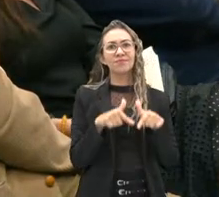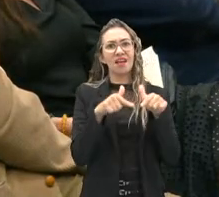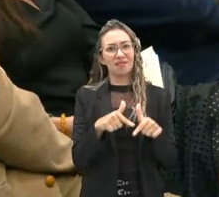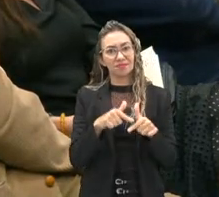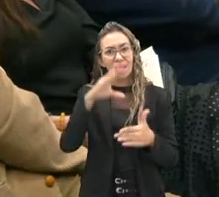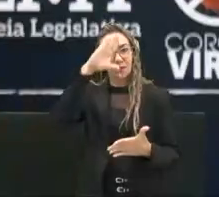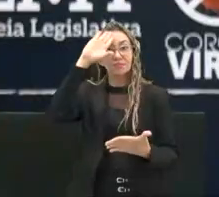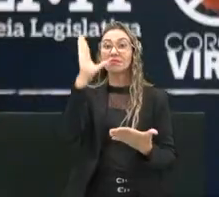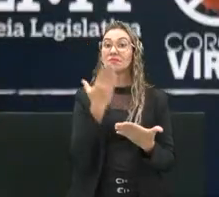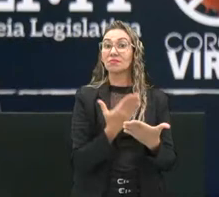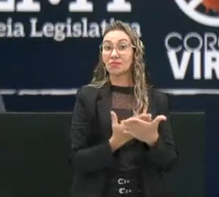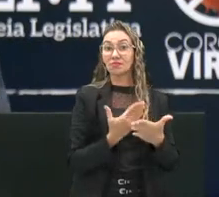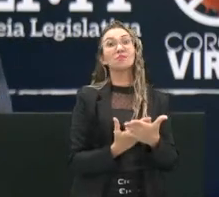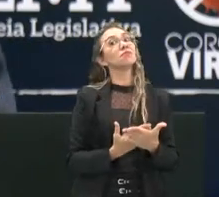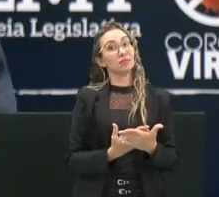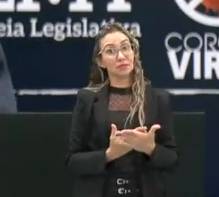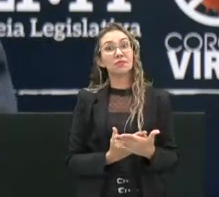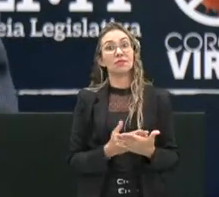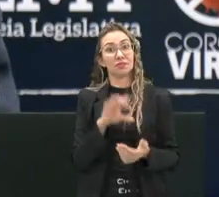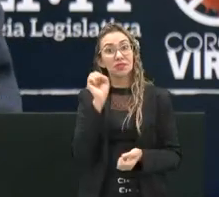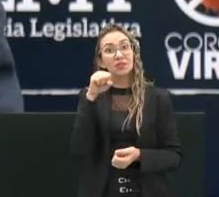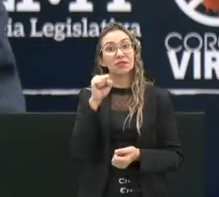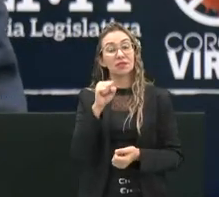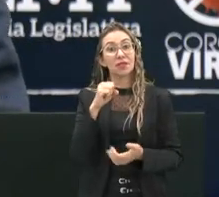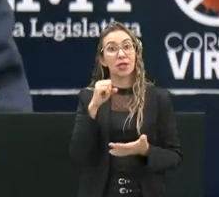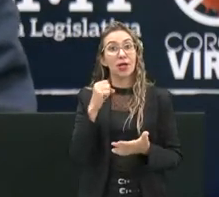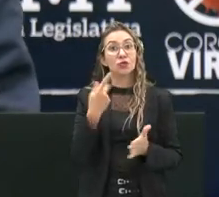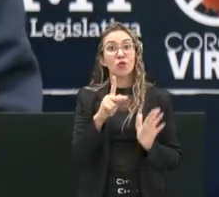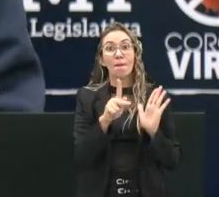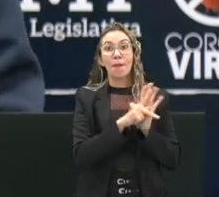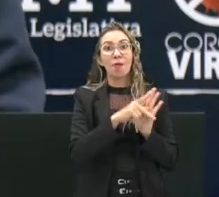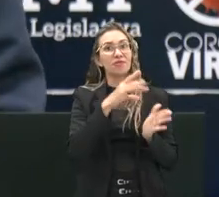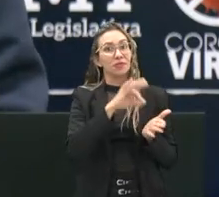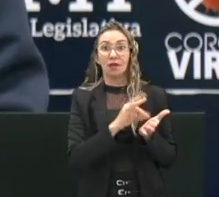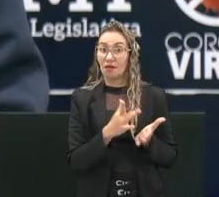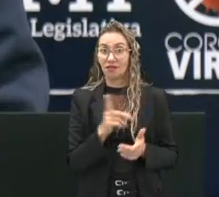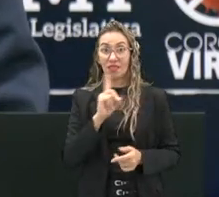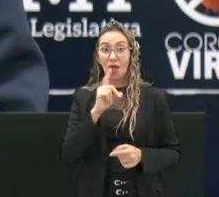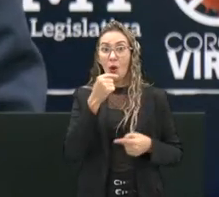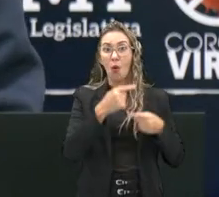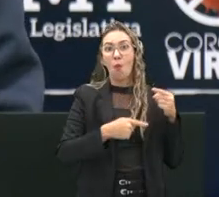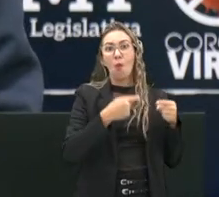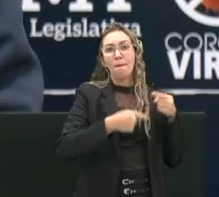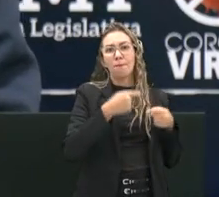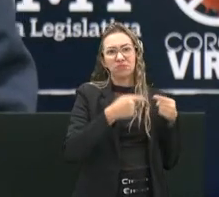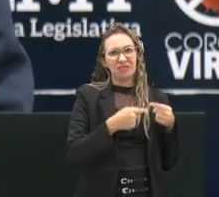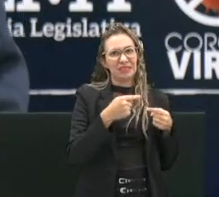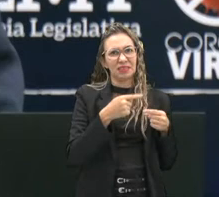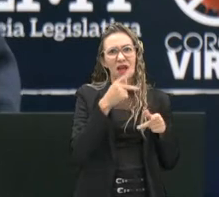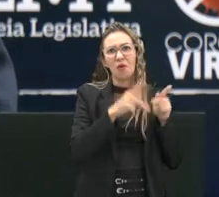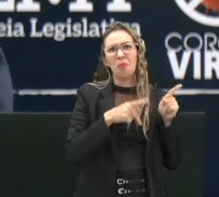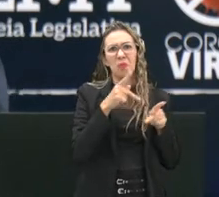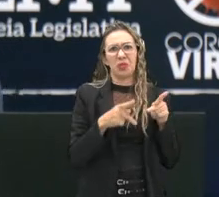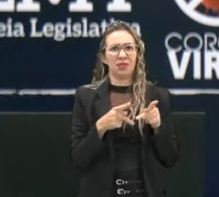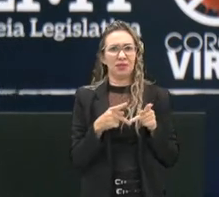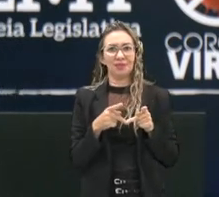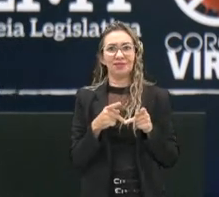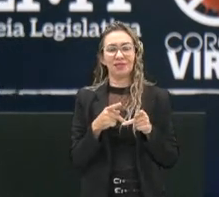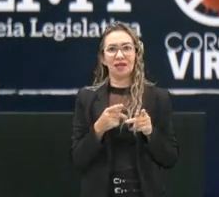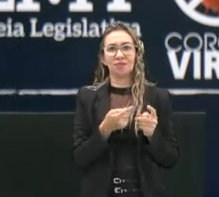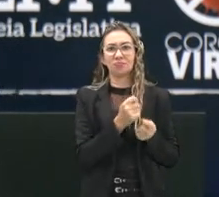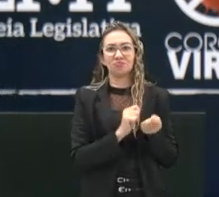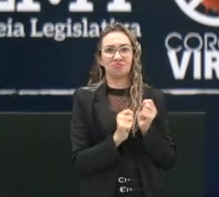ideais, e não uma política por negócio, mas sim por uma luta para construir um Estado melhor. Portanto,